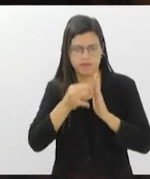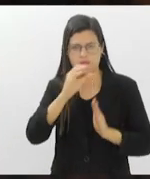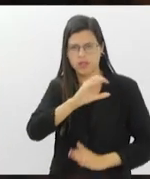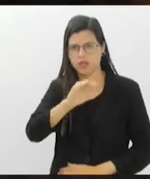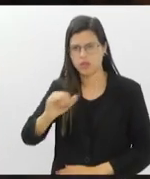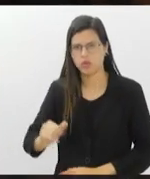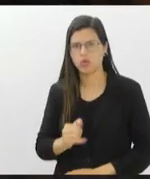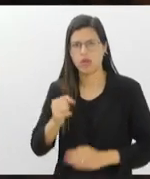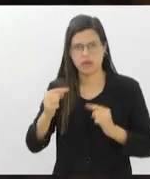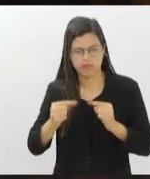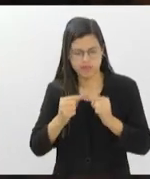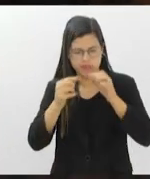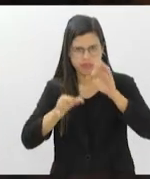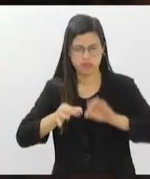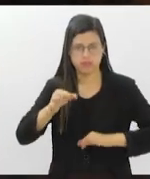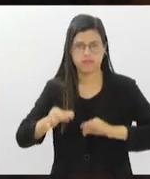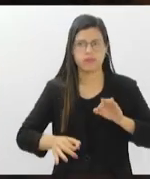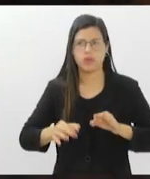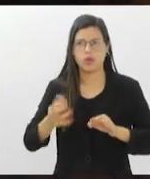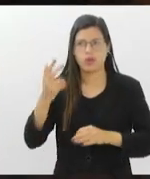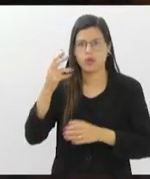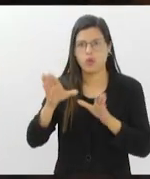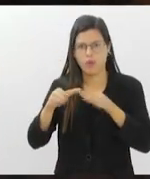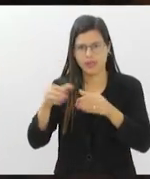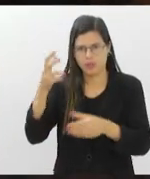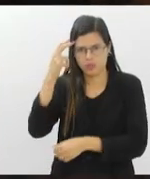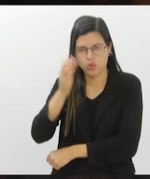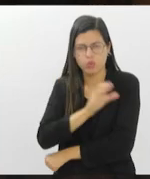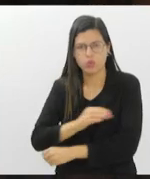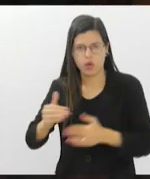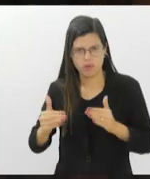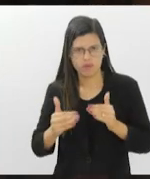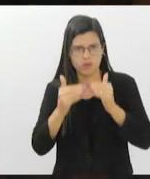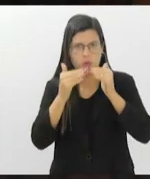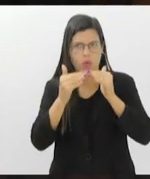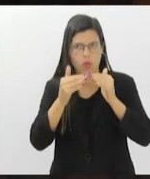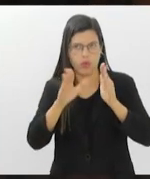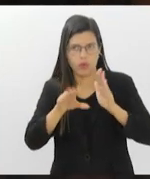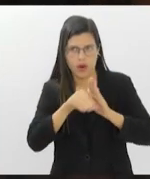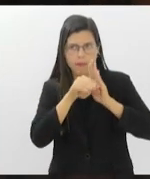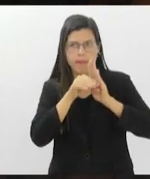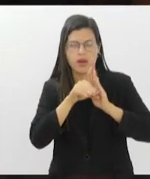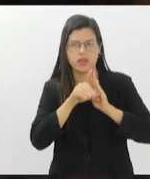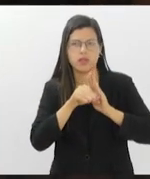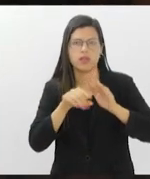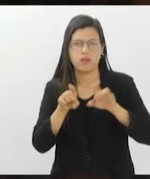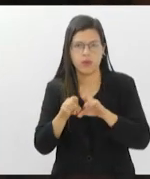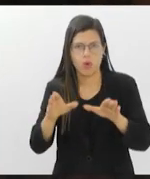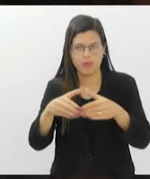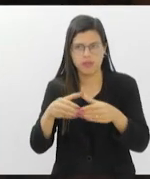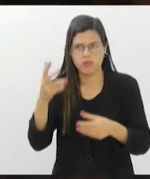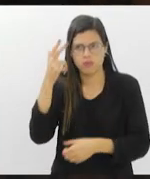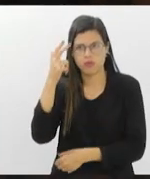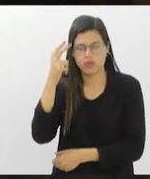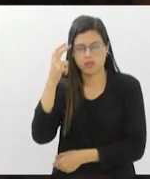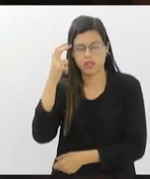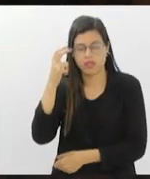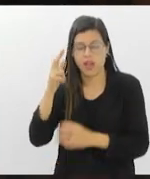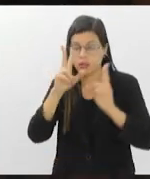pela juridicidade de cultura favorável, com emendas e do assuntos municipais e desenvolvimento